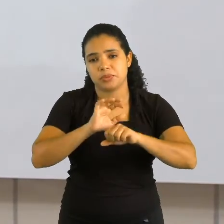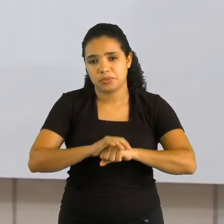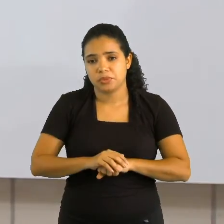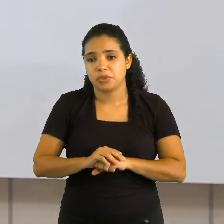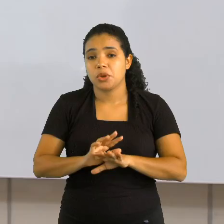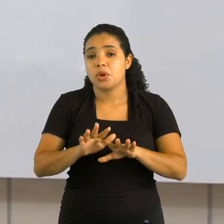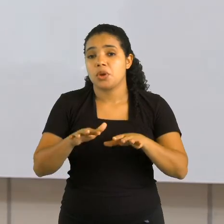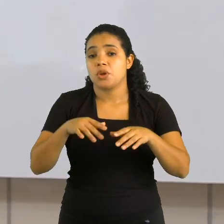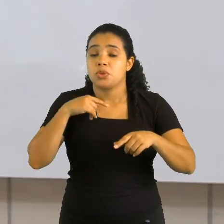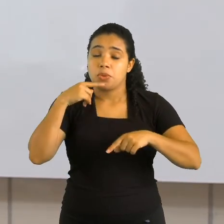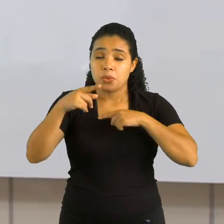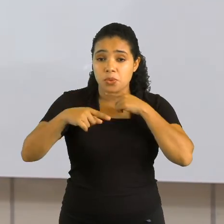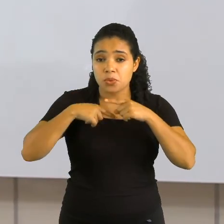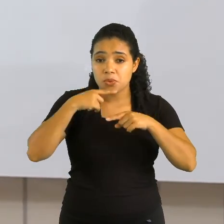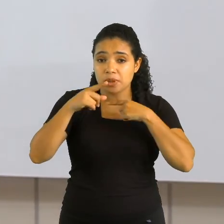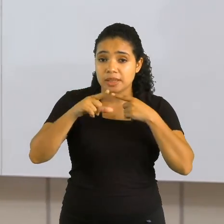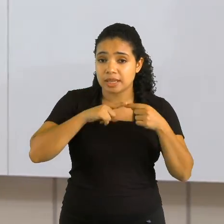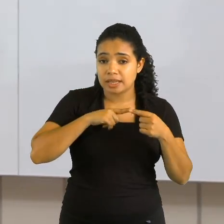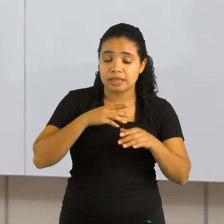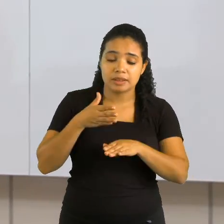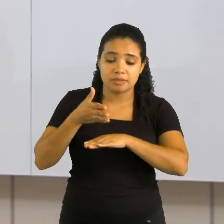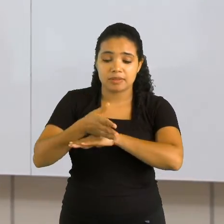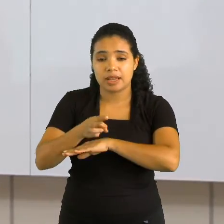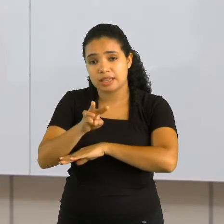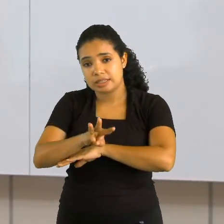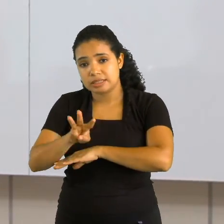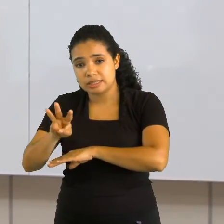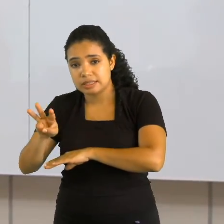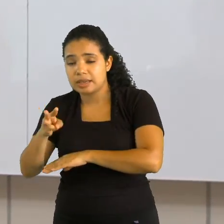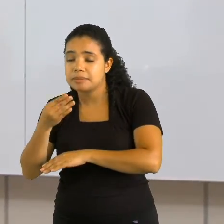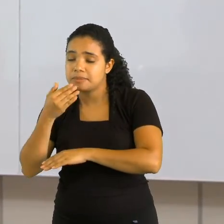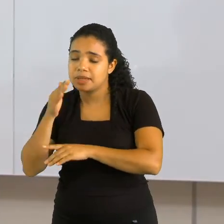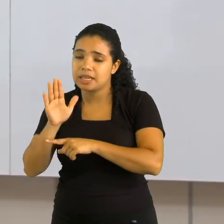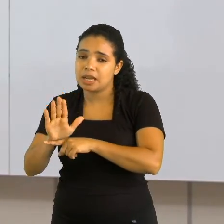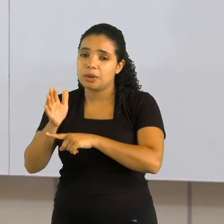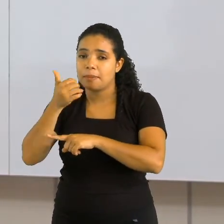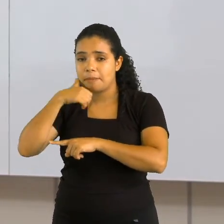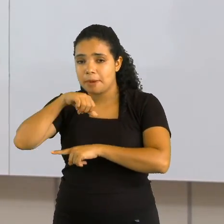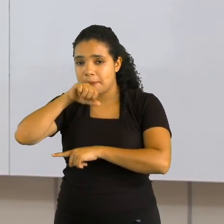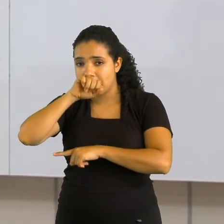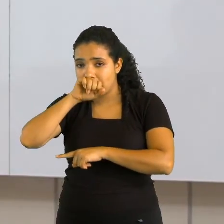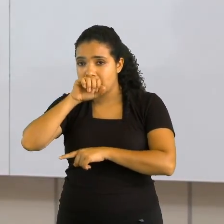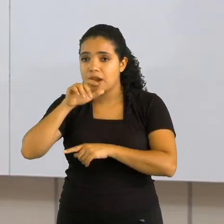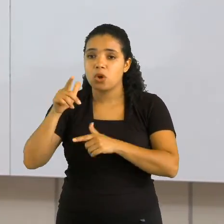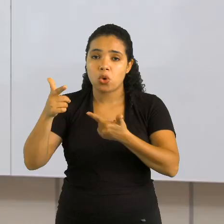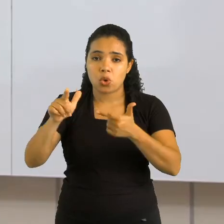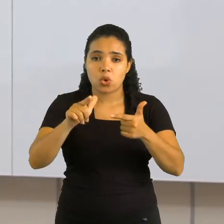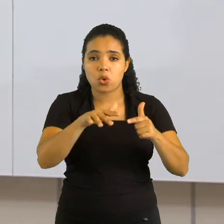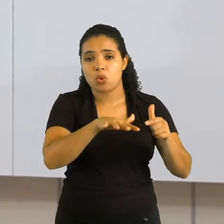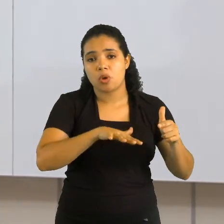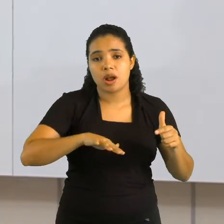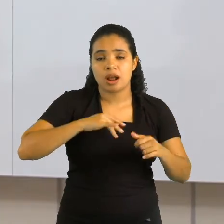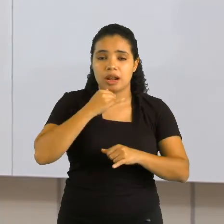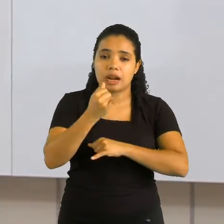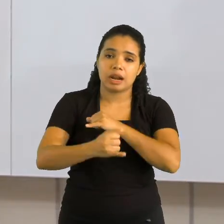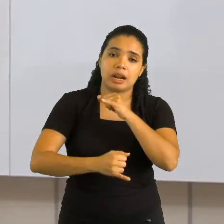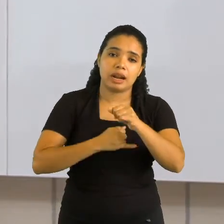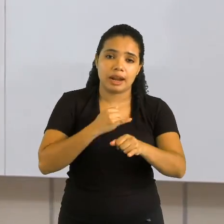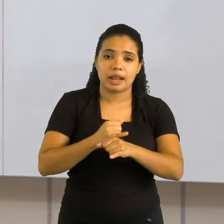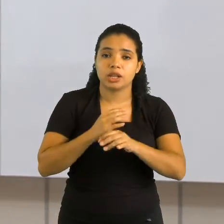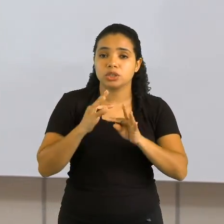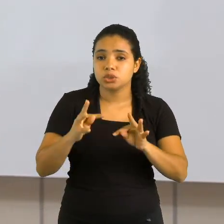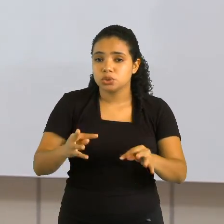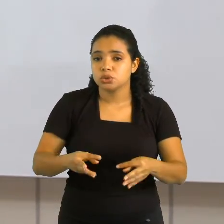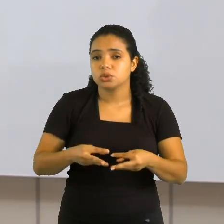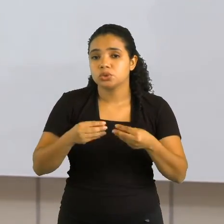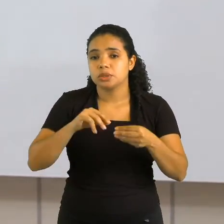Qualquer dúvida, vocês entram no site, pede ajuda da mamãe, busca outros meios na internet, tudo isso para ter um